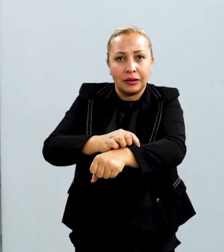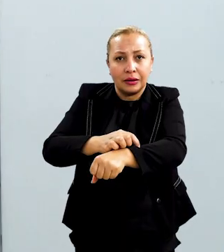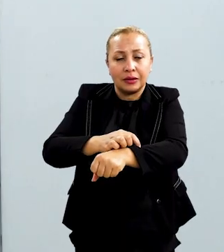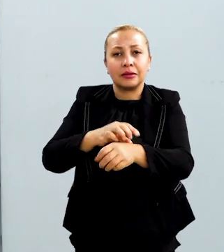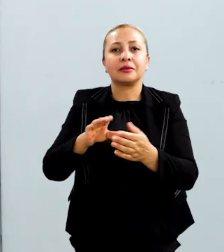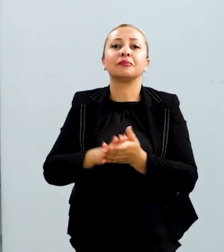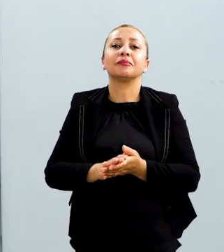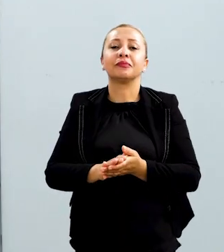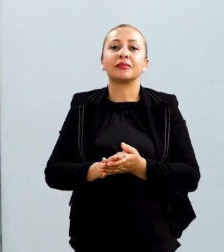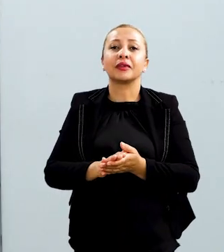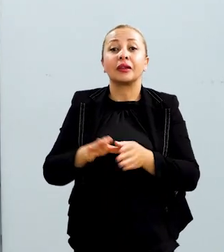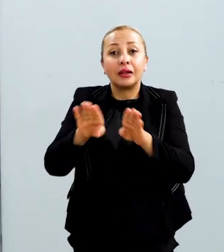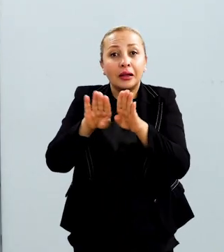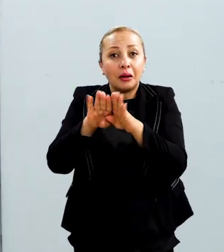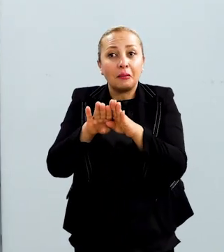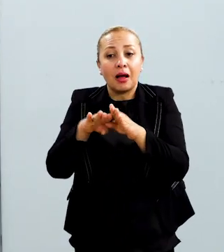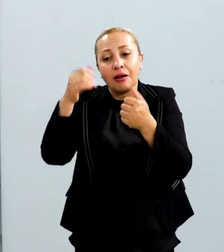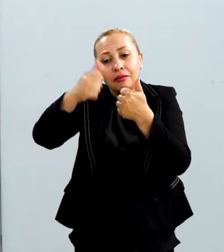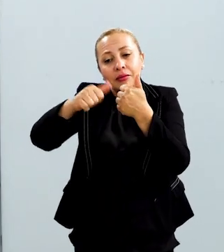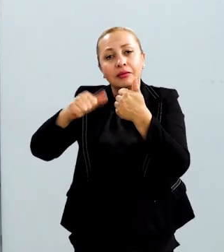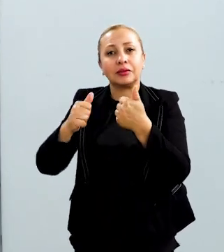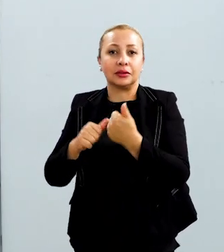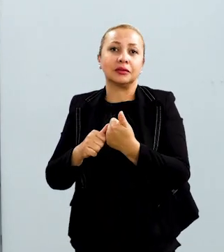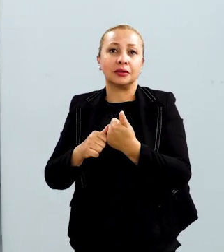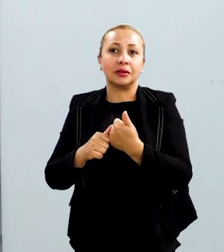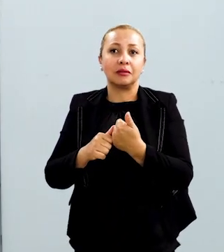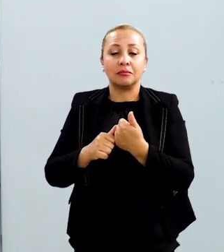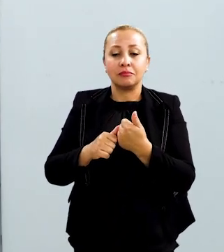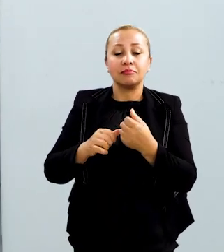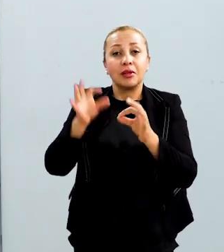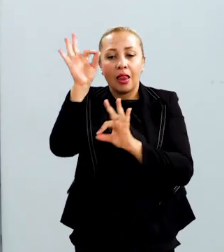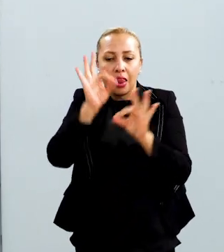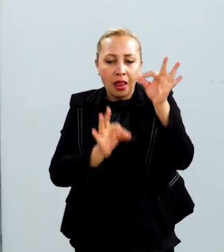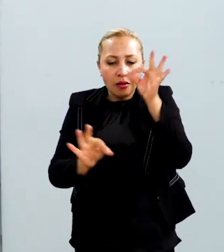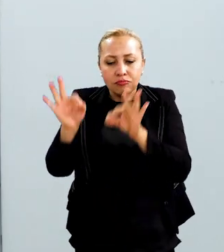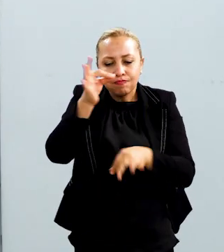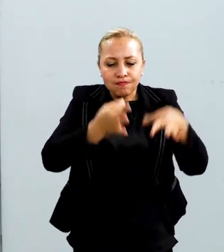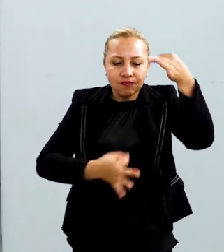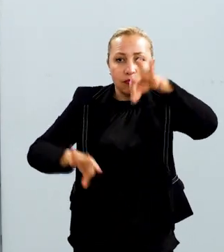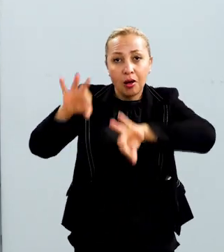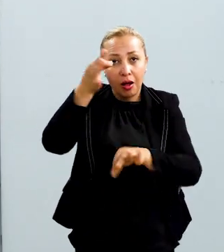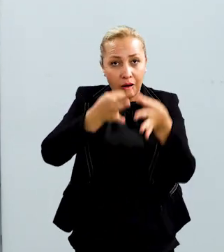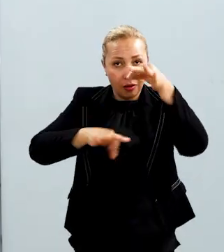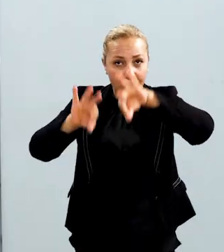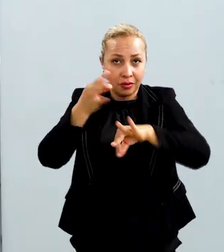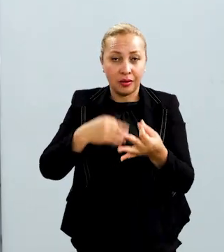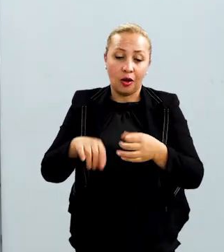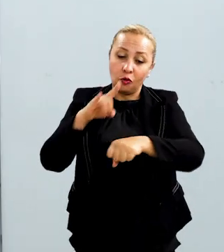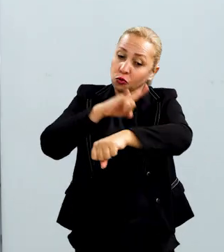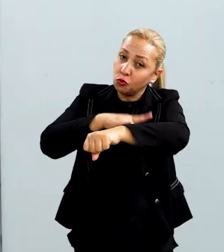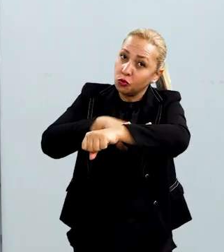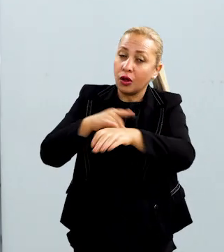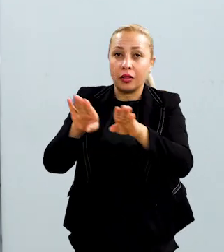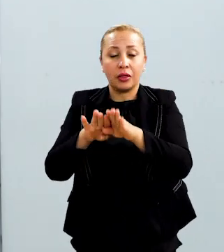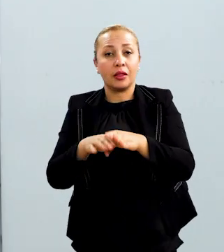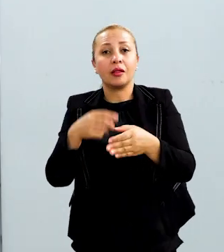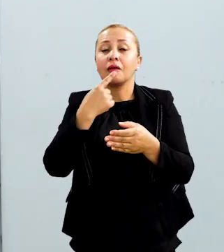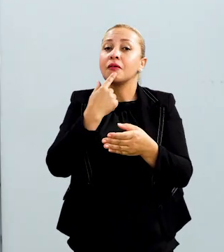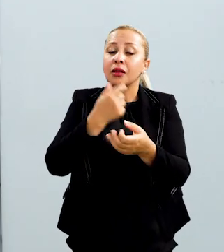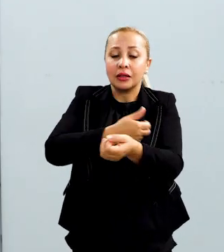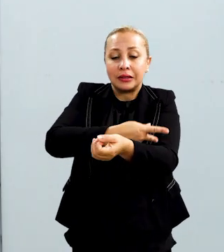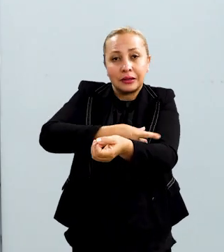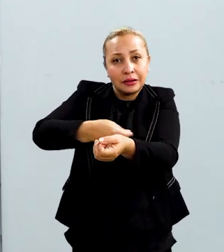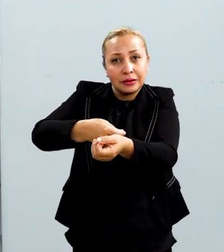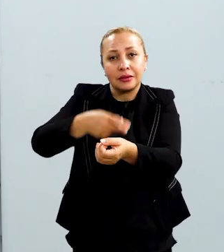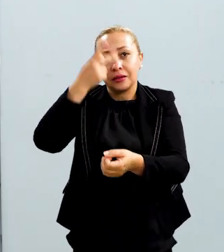tornozelo braquial, e nós estamos fazendo uma avaliação laboratorial, tanto do sangue quanto da urina, e a